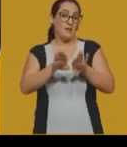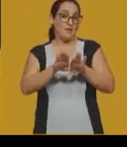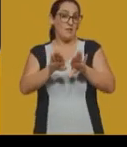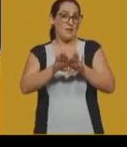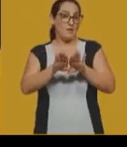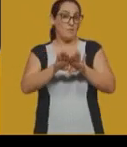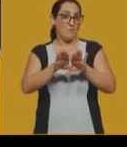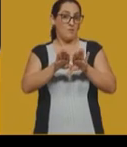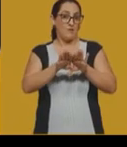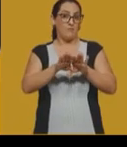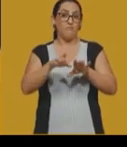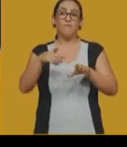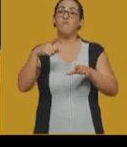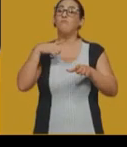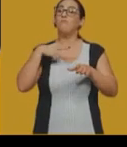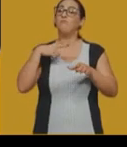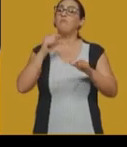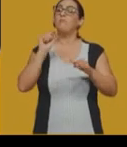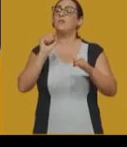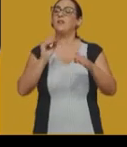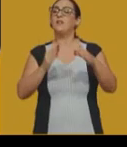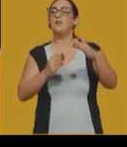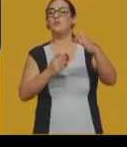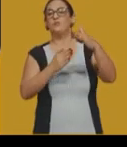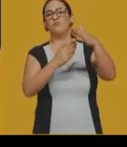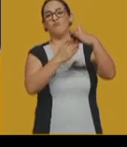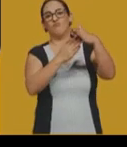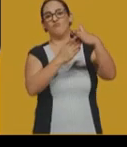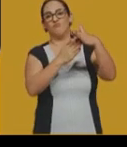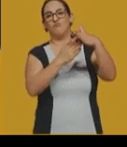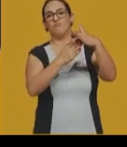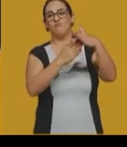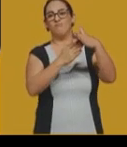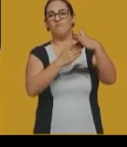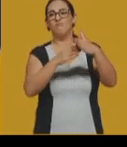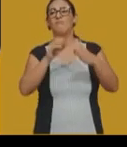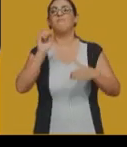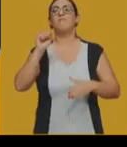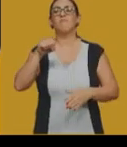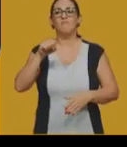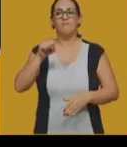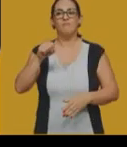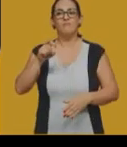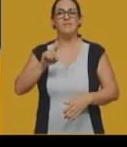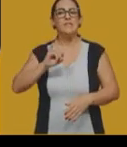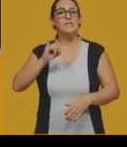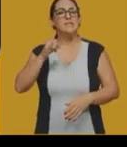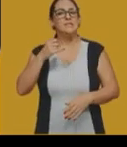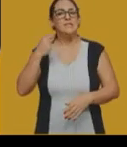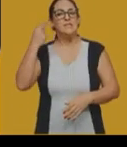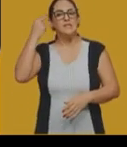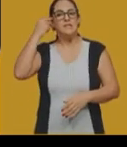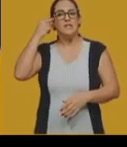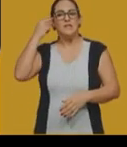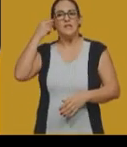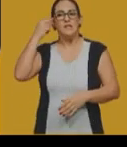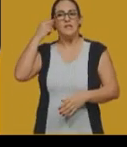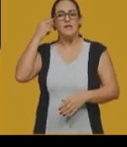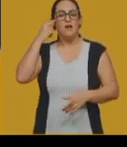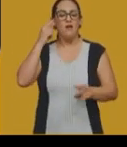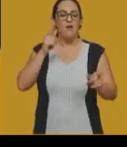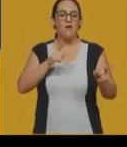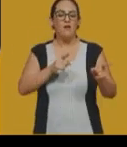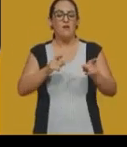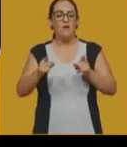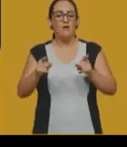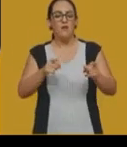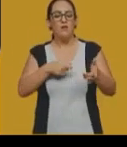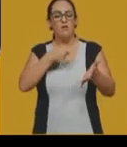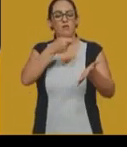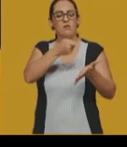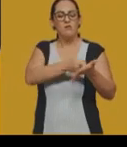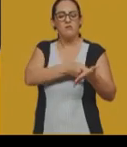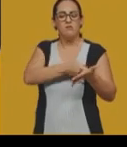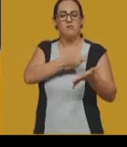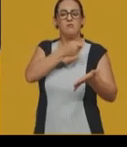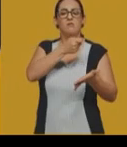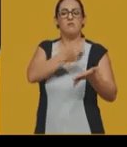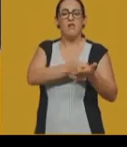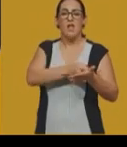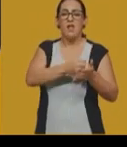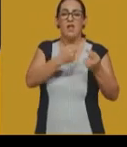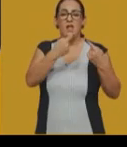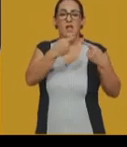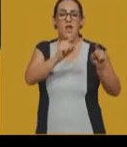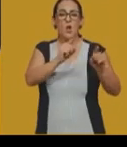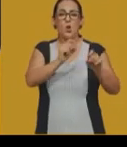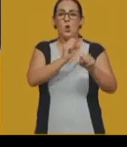possui as suas limitações, né? Então, se a gente pensar o nosso histórico aí de luta contra a escravização, né,